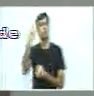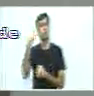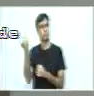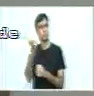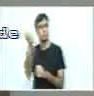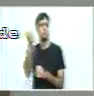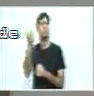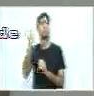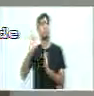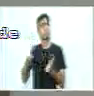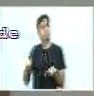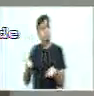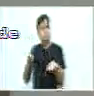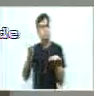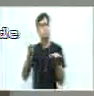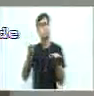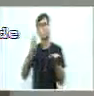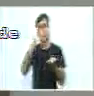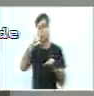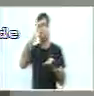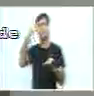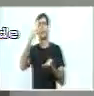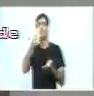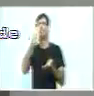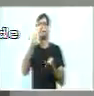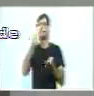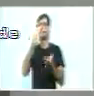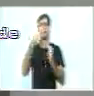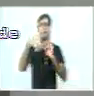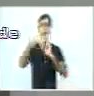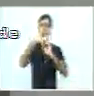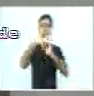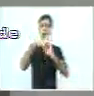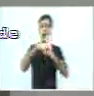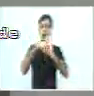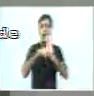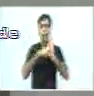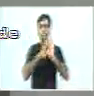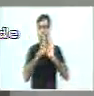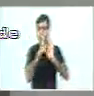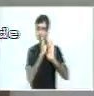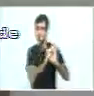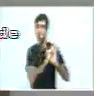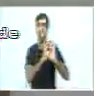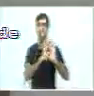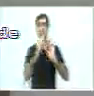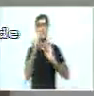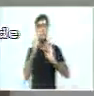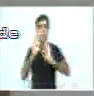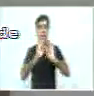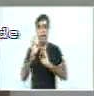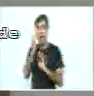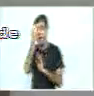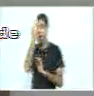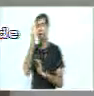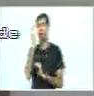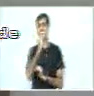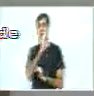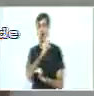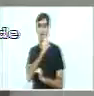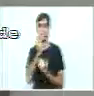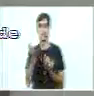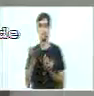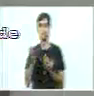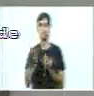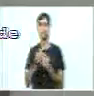a estímulo e à desburocratização para o fazer cultural e artístico. Muitas vezes